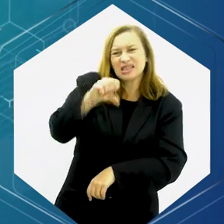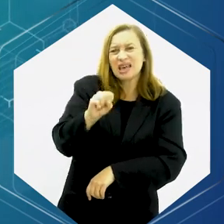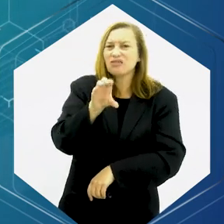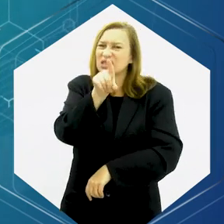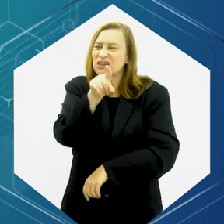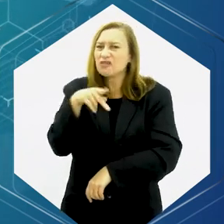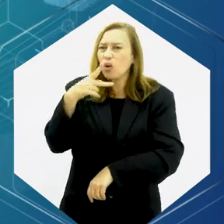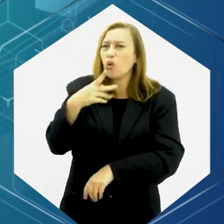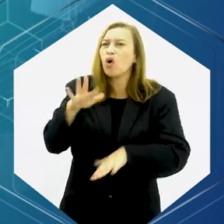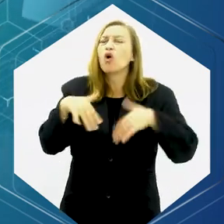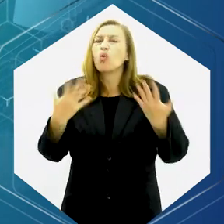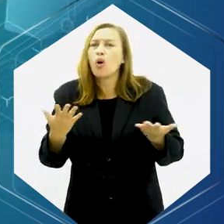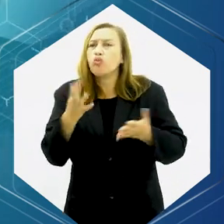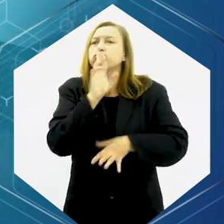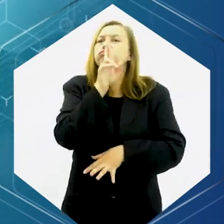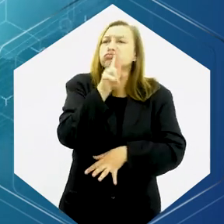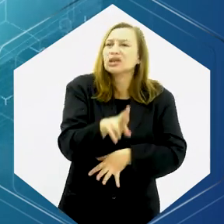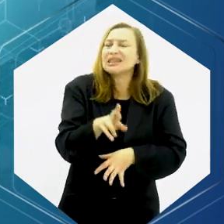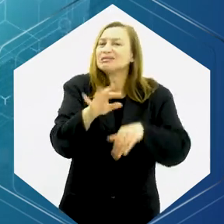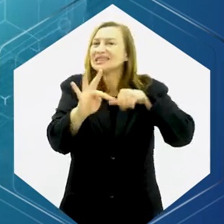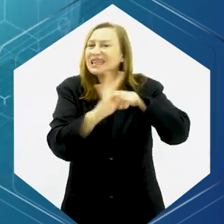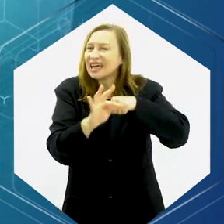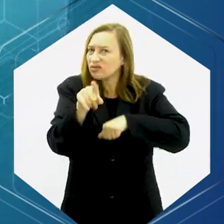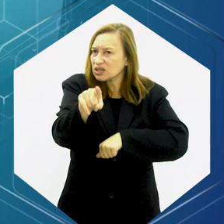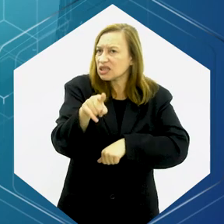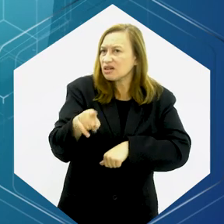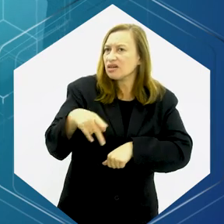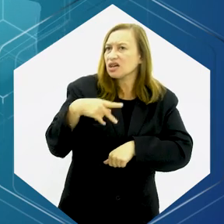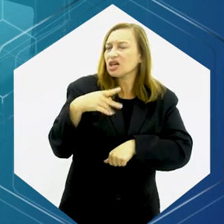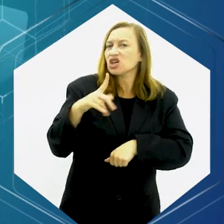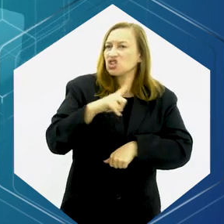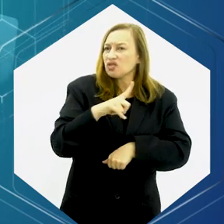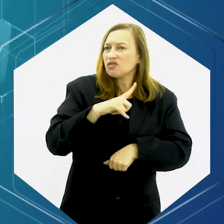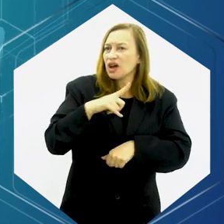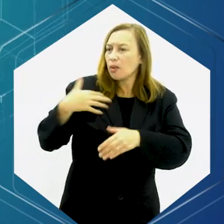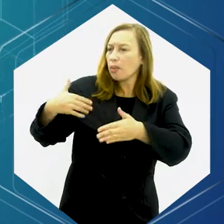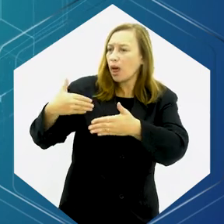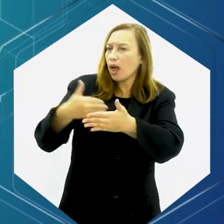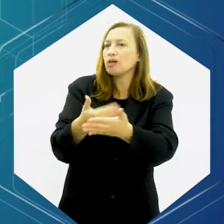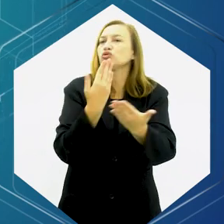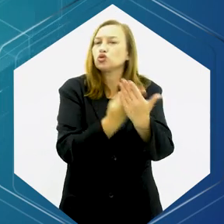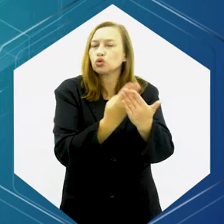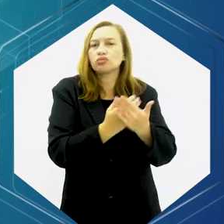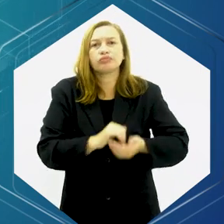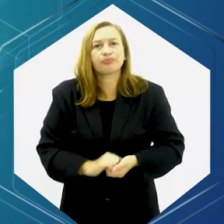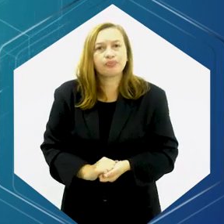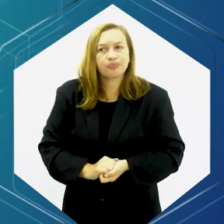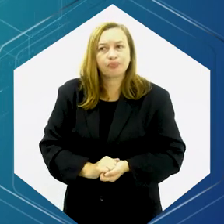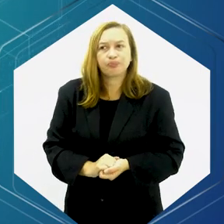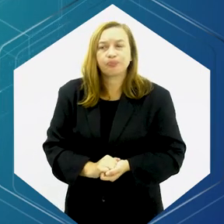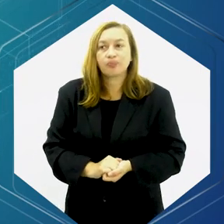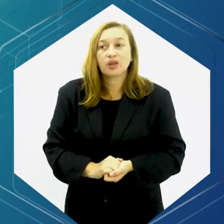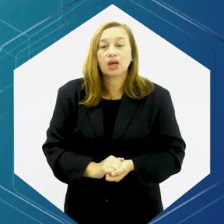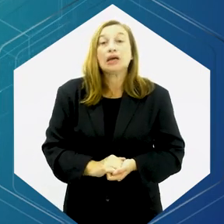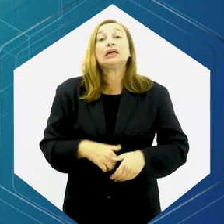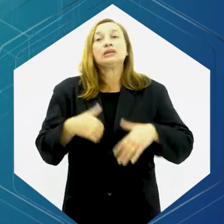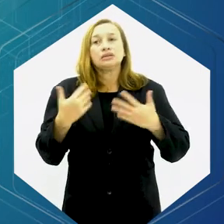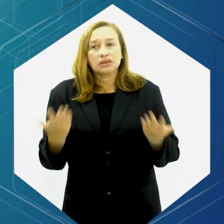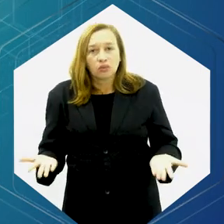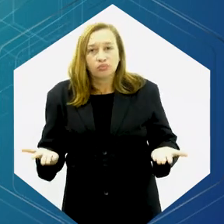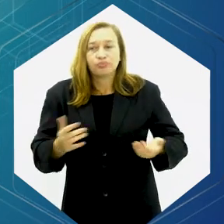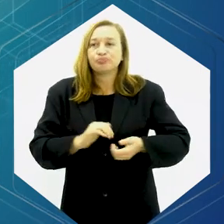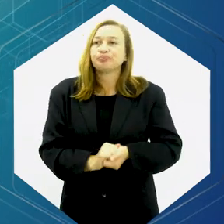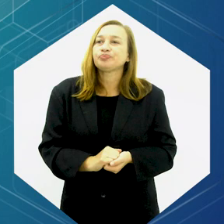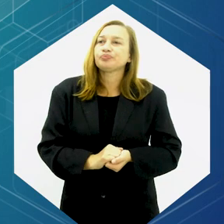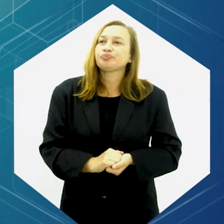ressaltou eh qual é o resultado técnico né que vocês tiveram sobre esse é